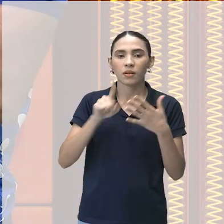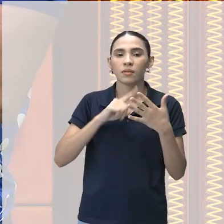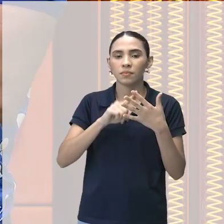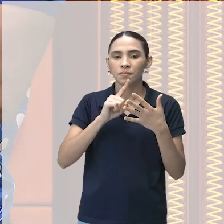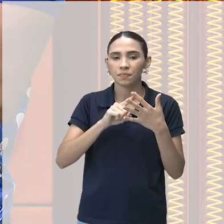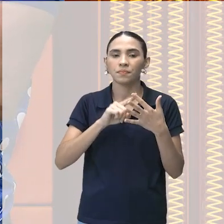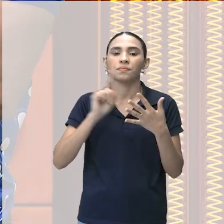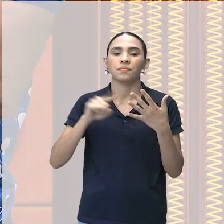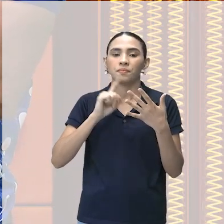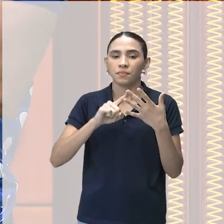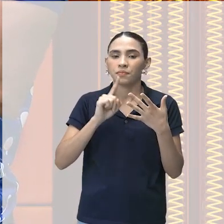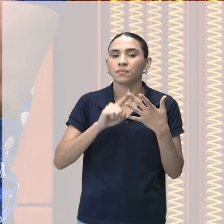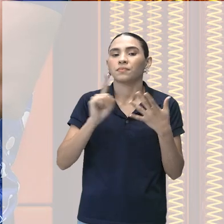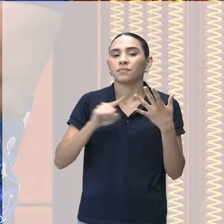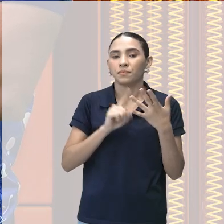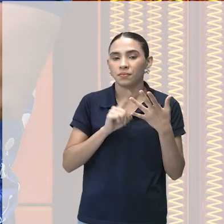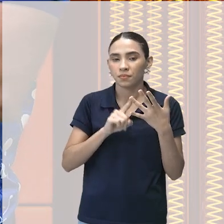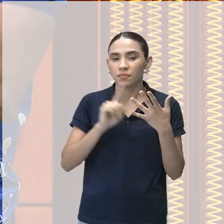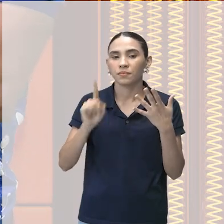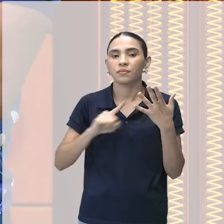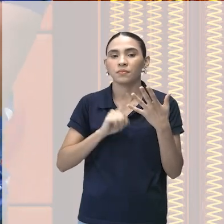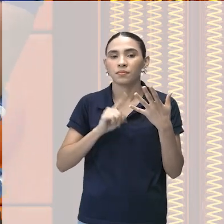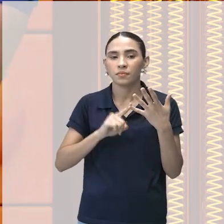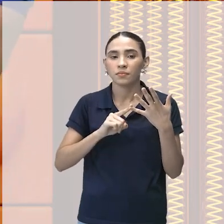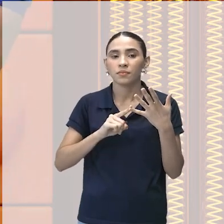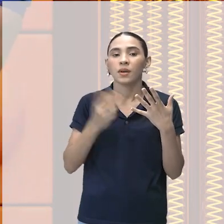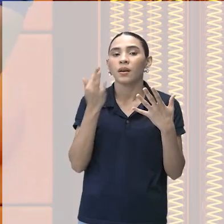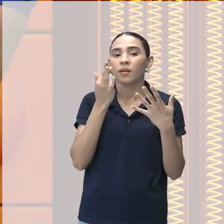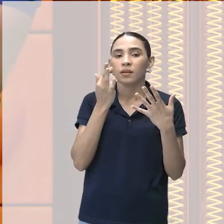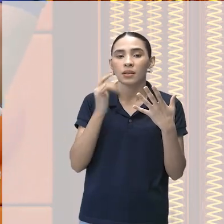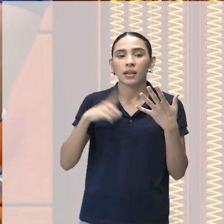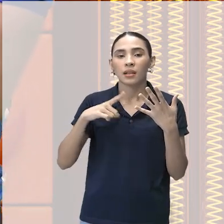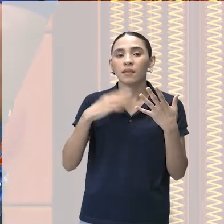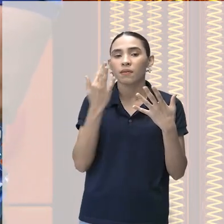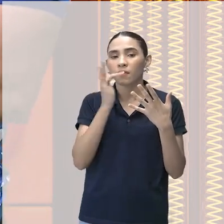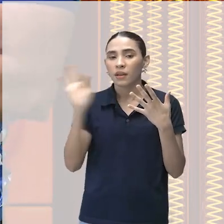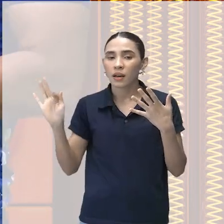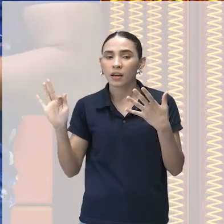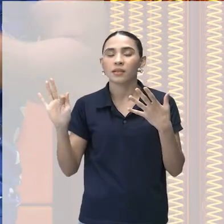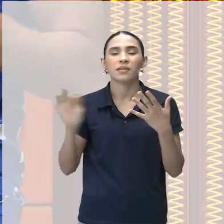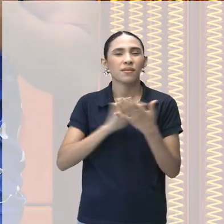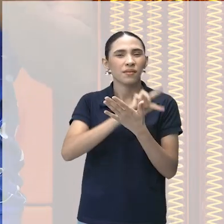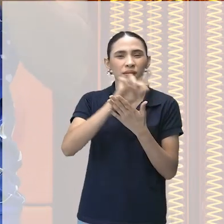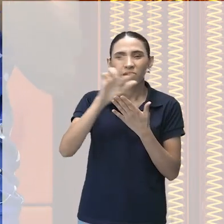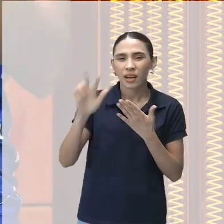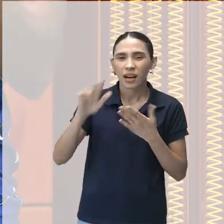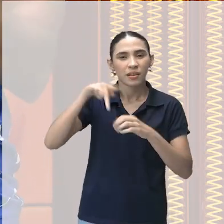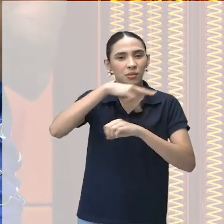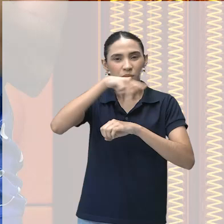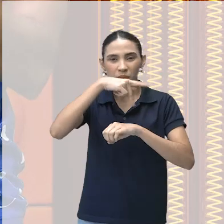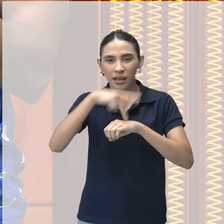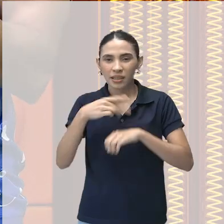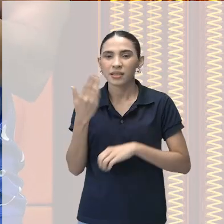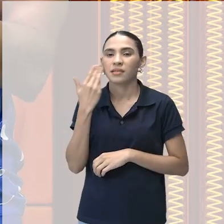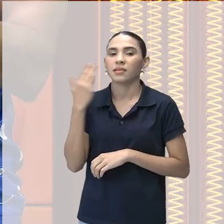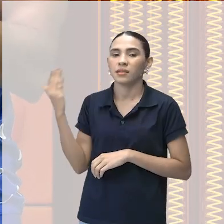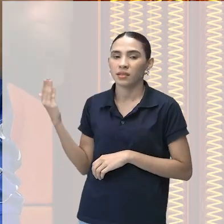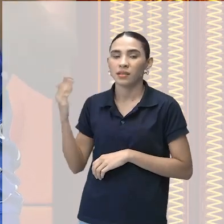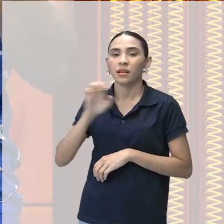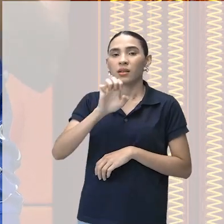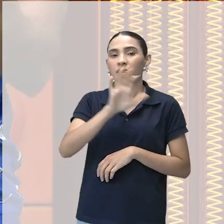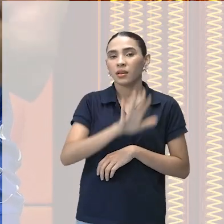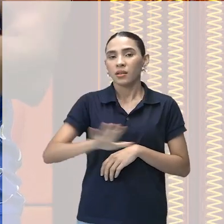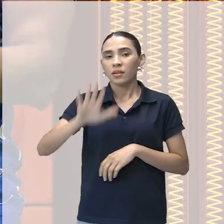Eslováquia, Eslovênia, Espanha, Suécia, mais aqui à frente a gente tem a França. Enfim, temos diversos países do continente